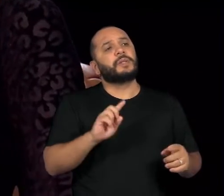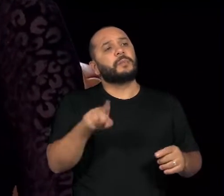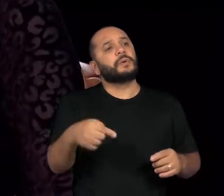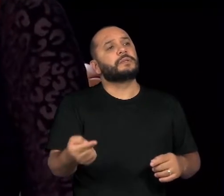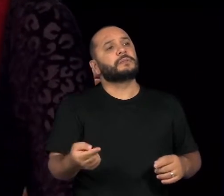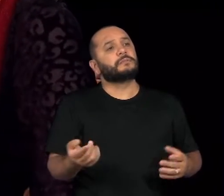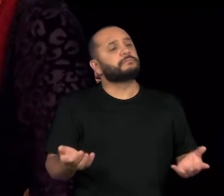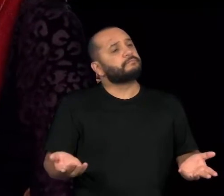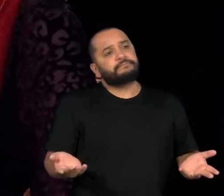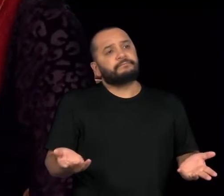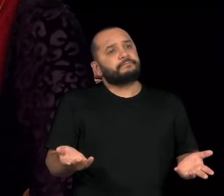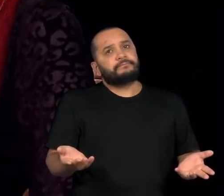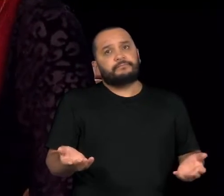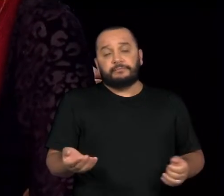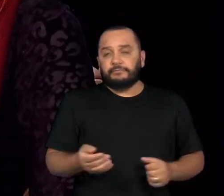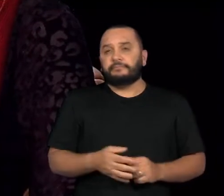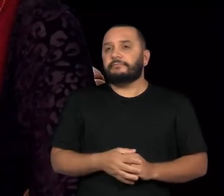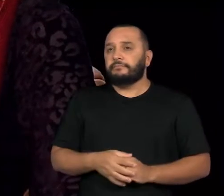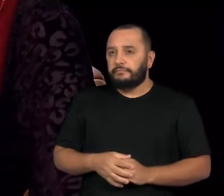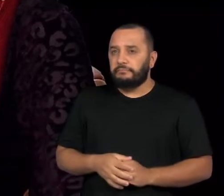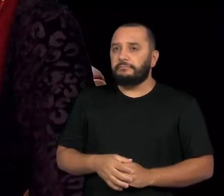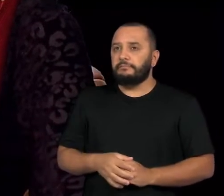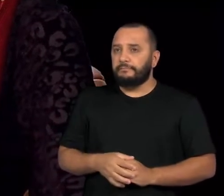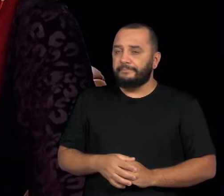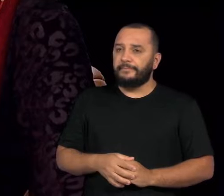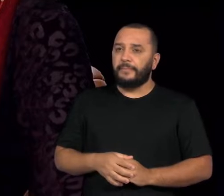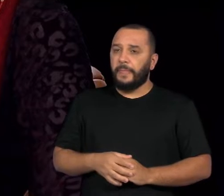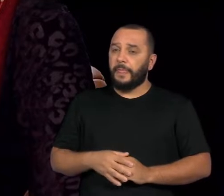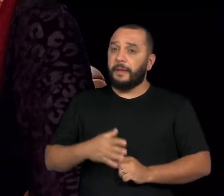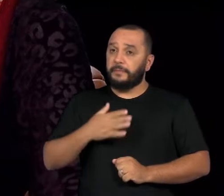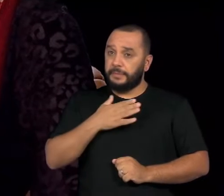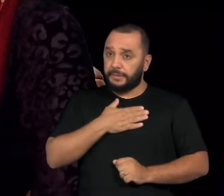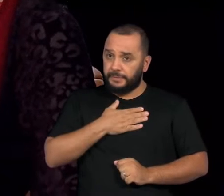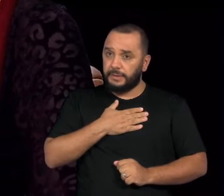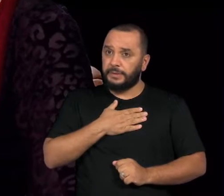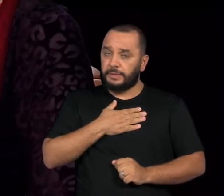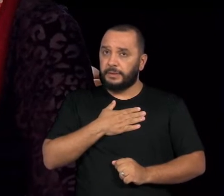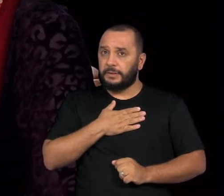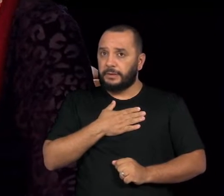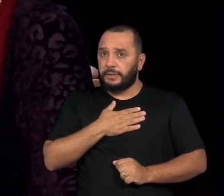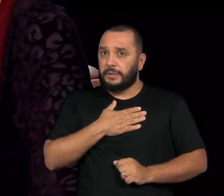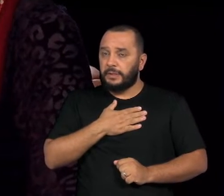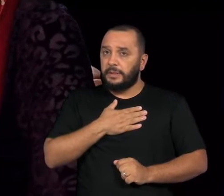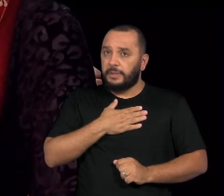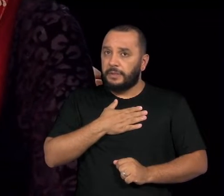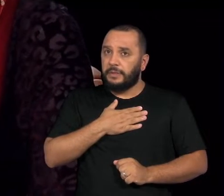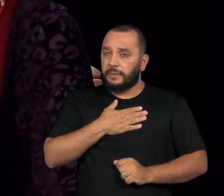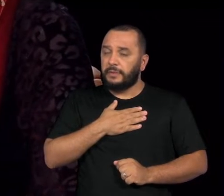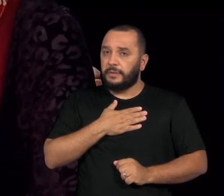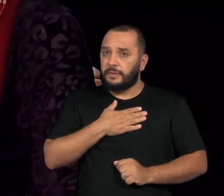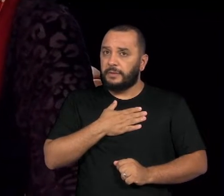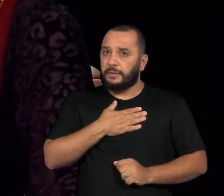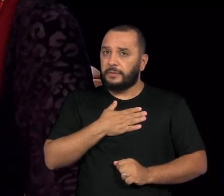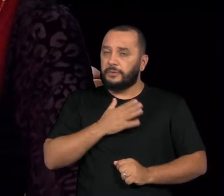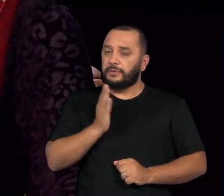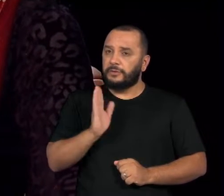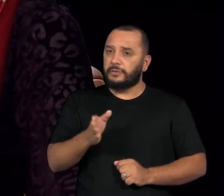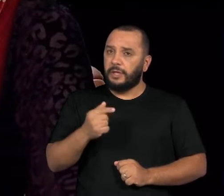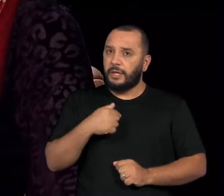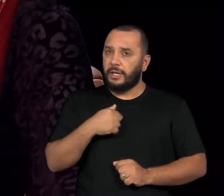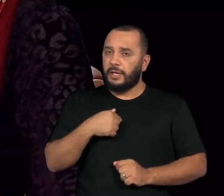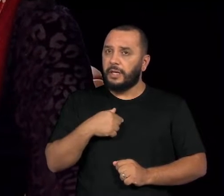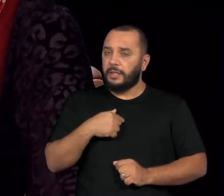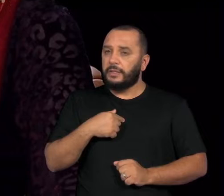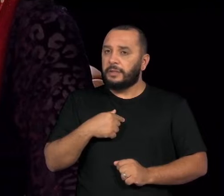Bom, para mim, foi... eu tinha acabado de... O Ariel nasceu